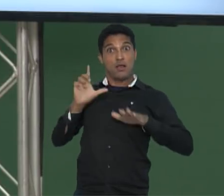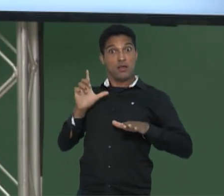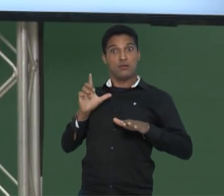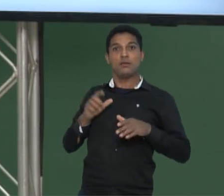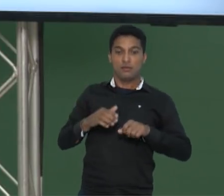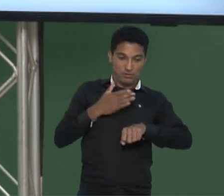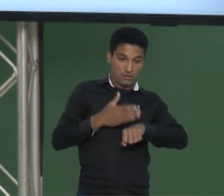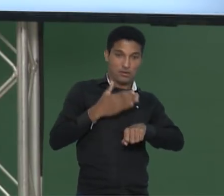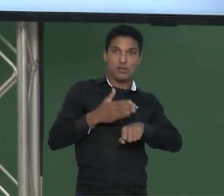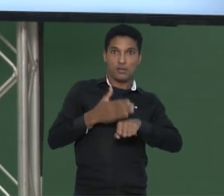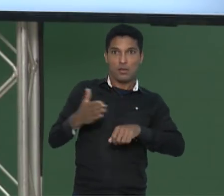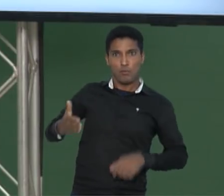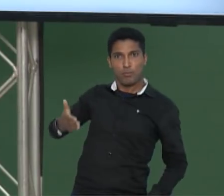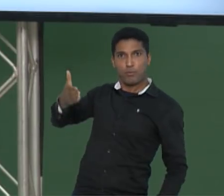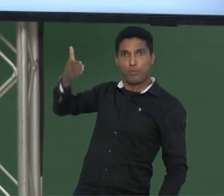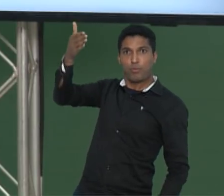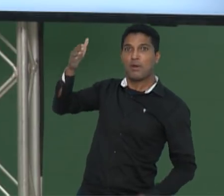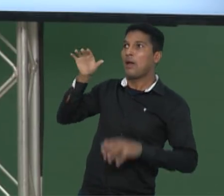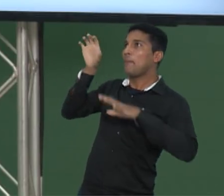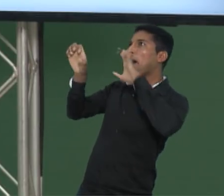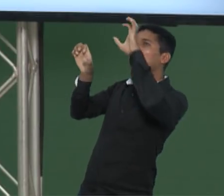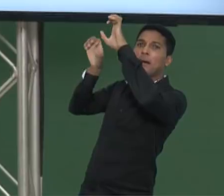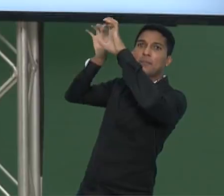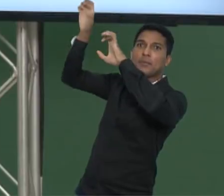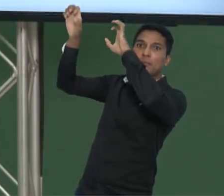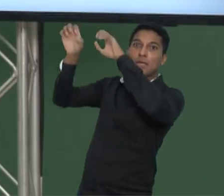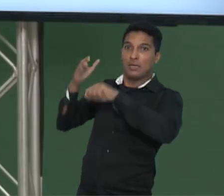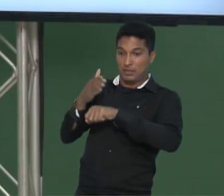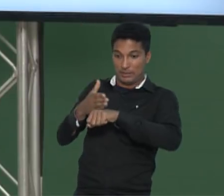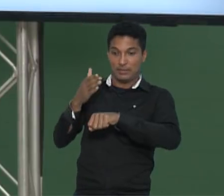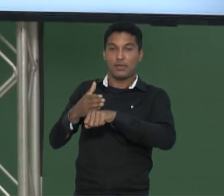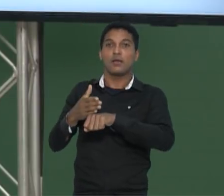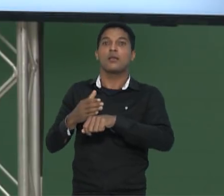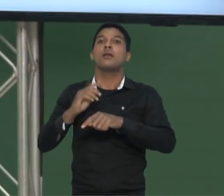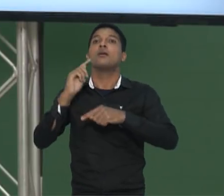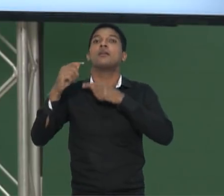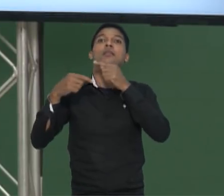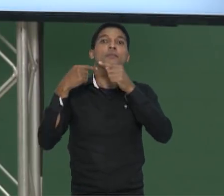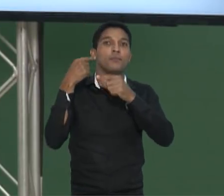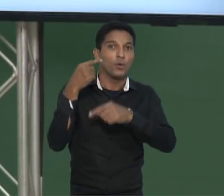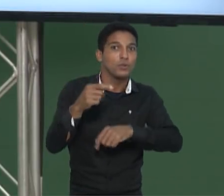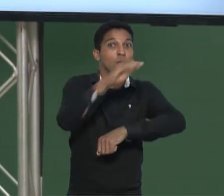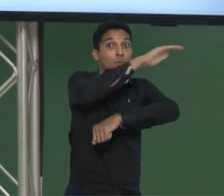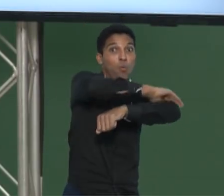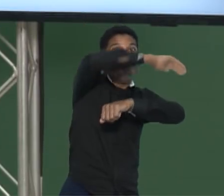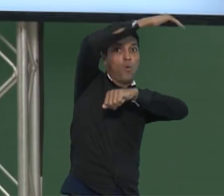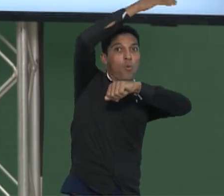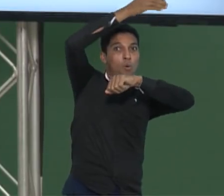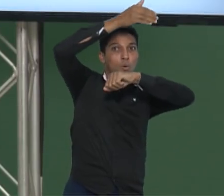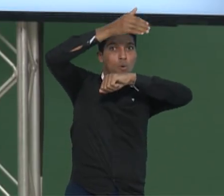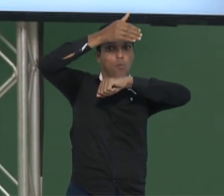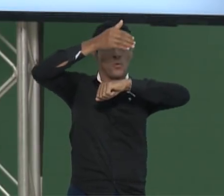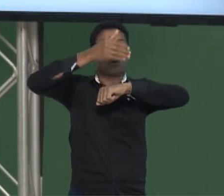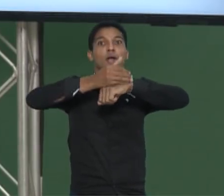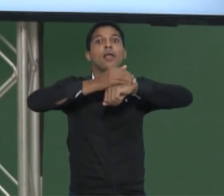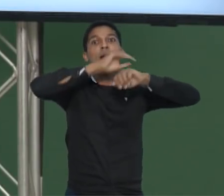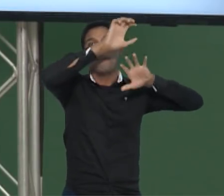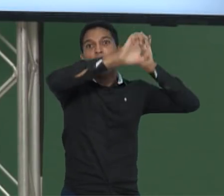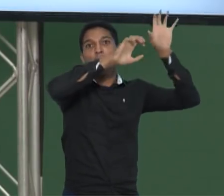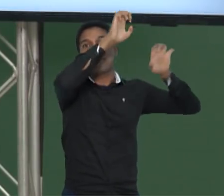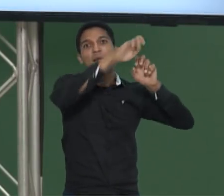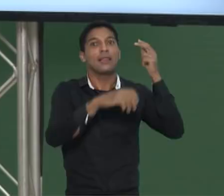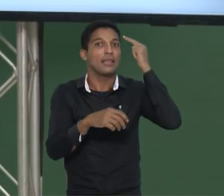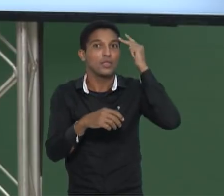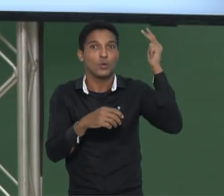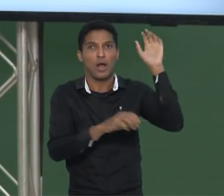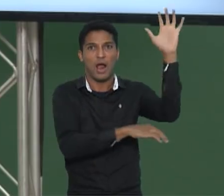treinar as suas habilidades para depois poder usar isso nas escaladas naturais que